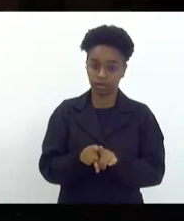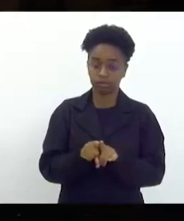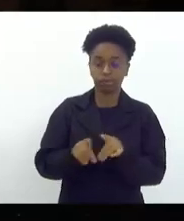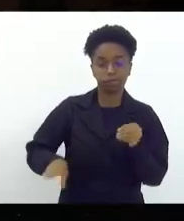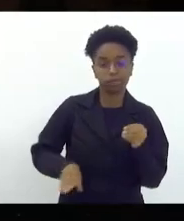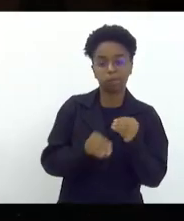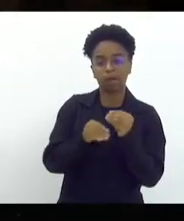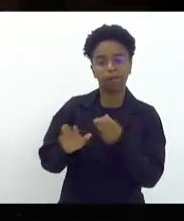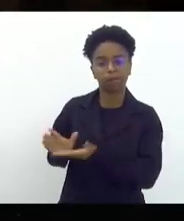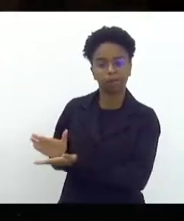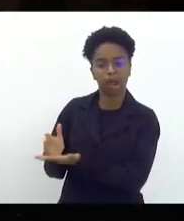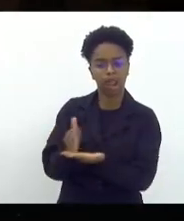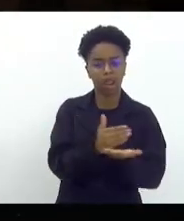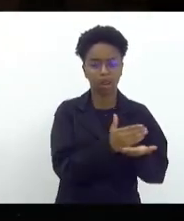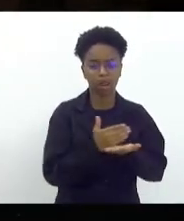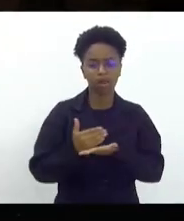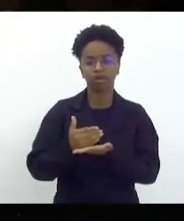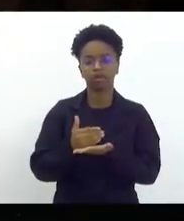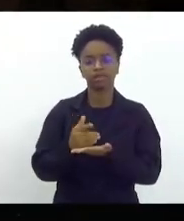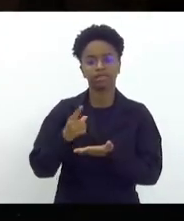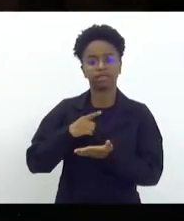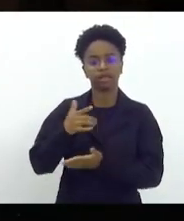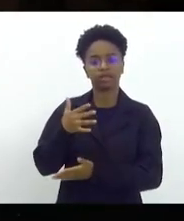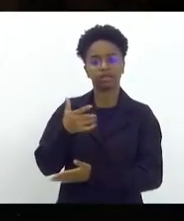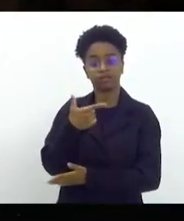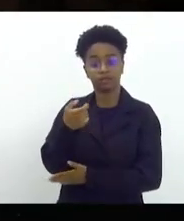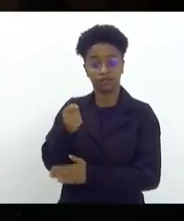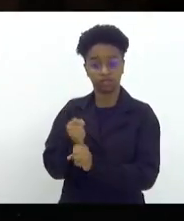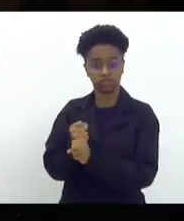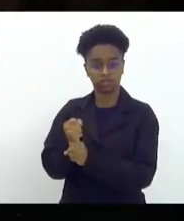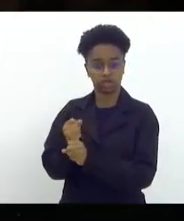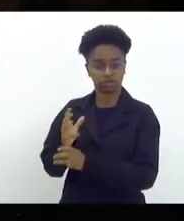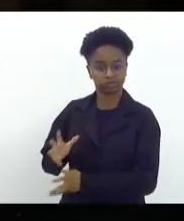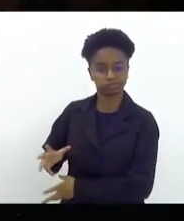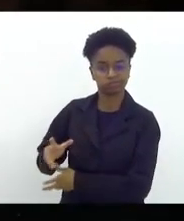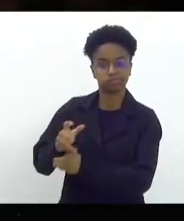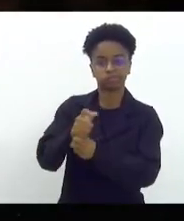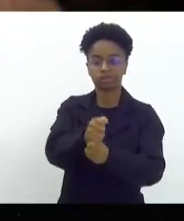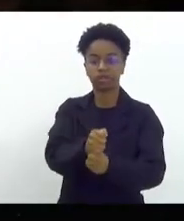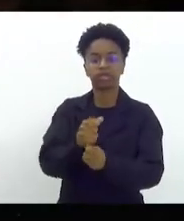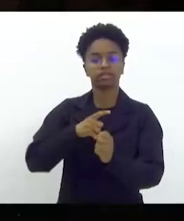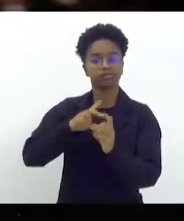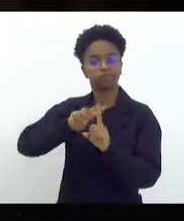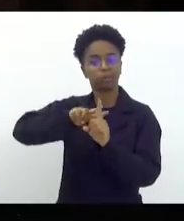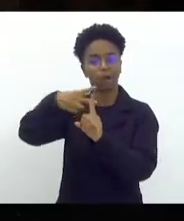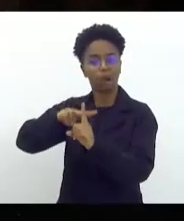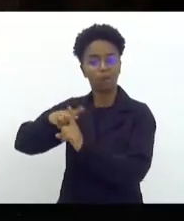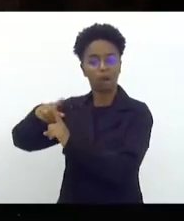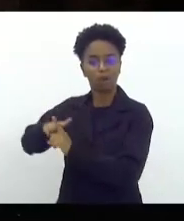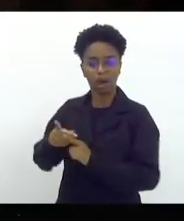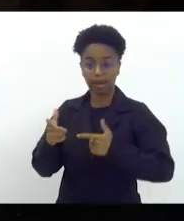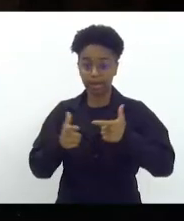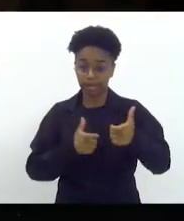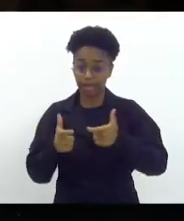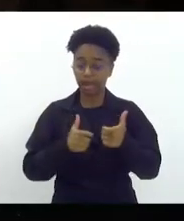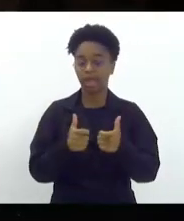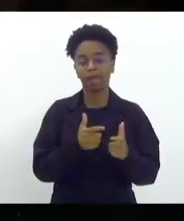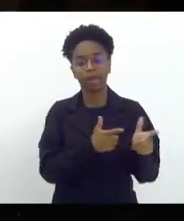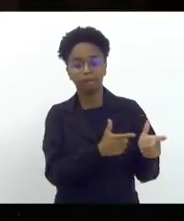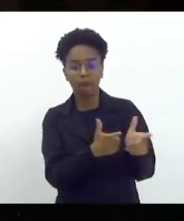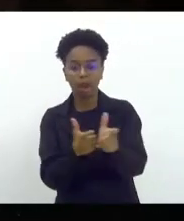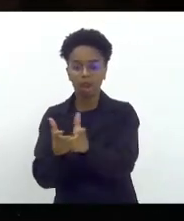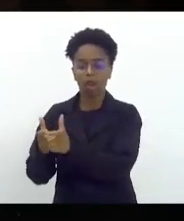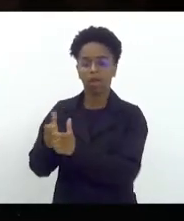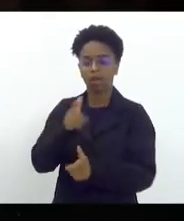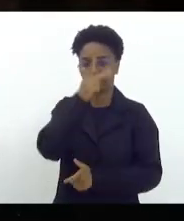acumulado de todos os últimos 20 anos pelo menos onde se intensificou essa guerra essa caça a